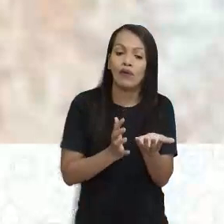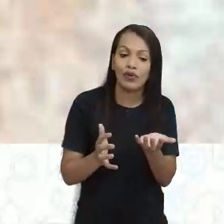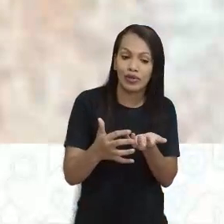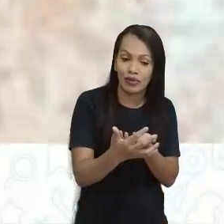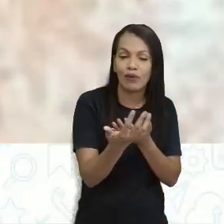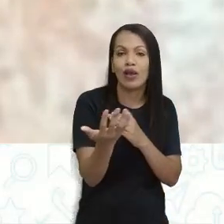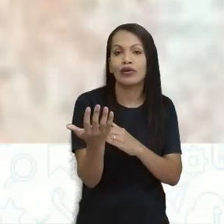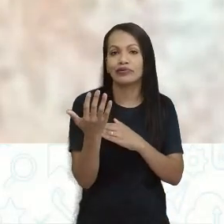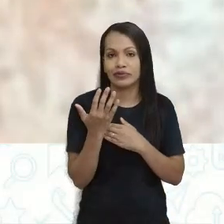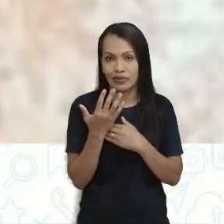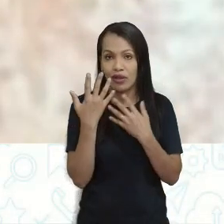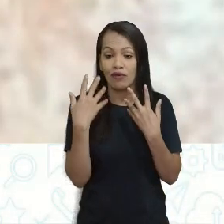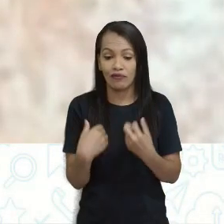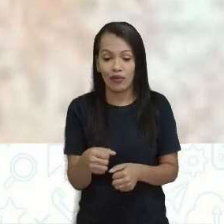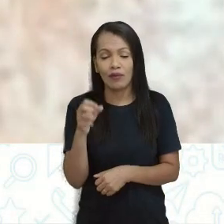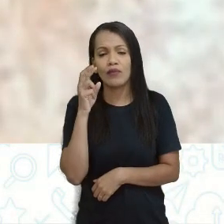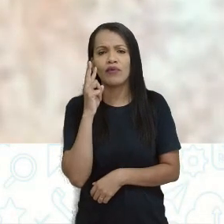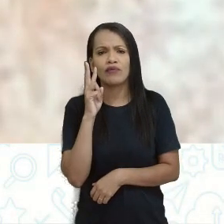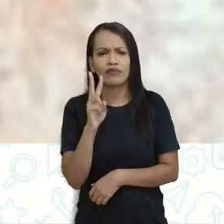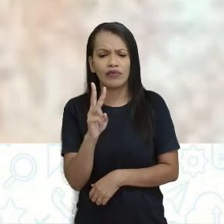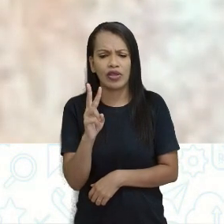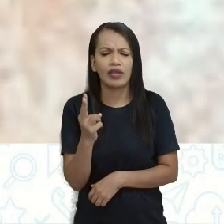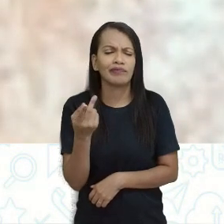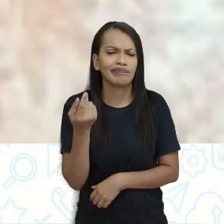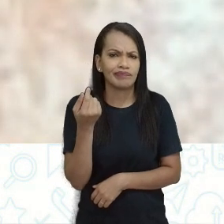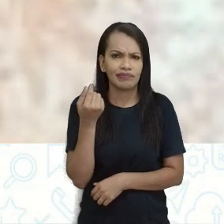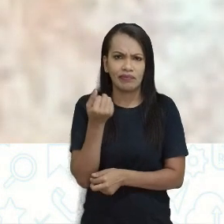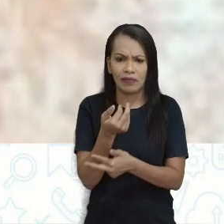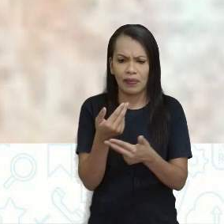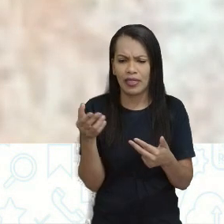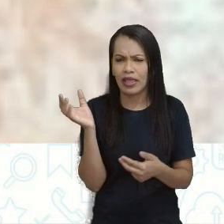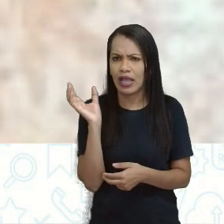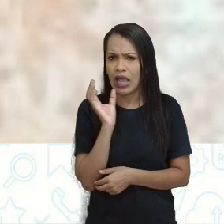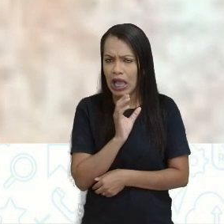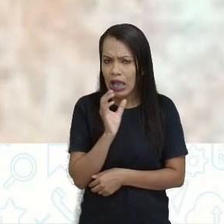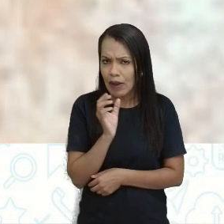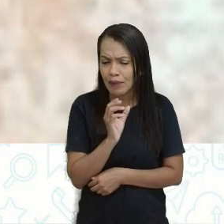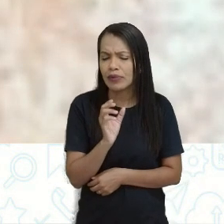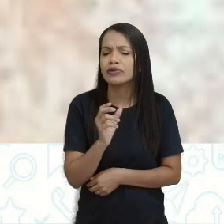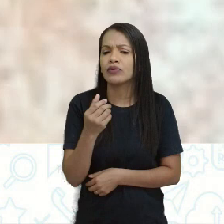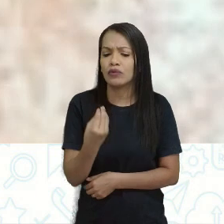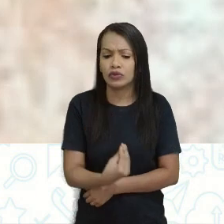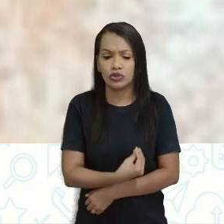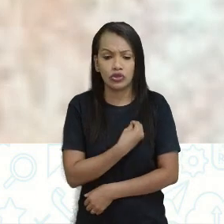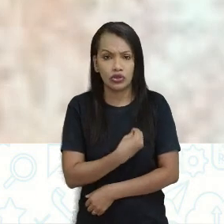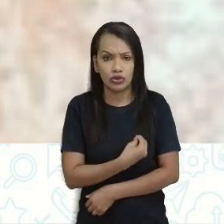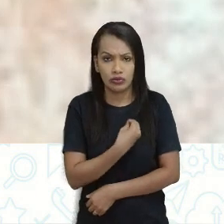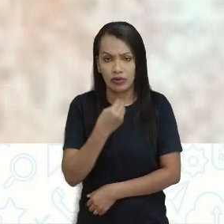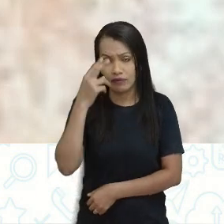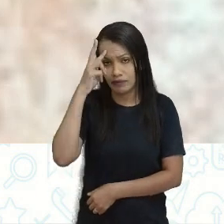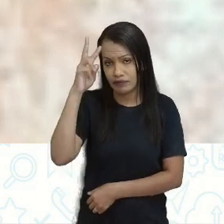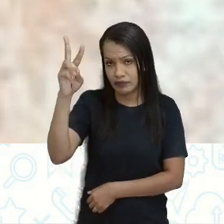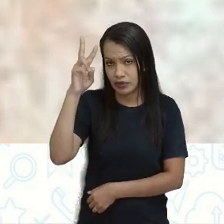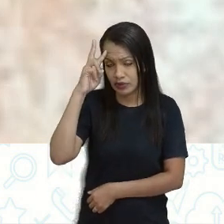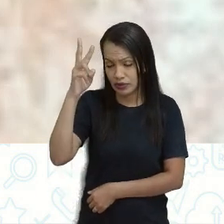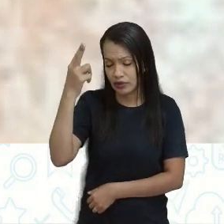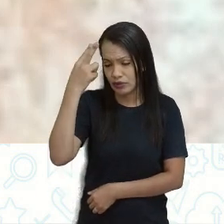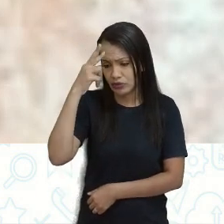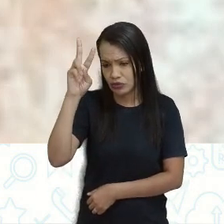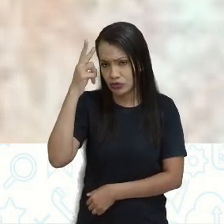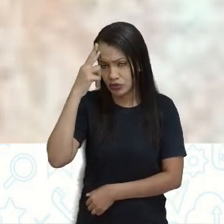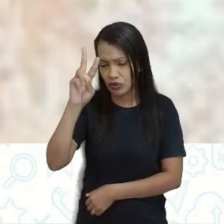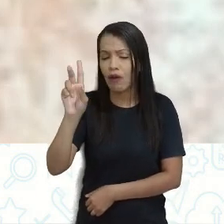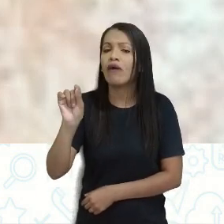a gente vai ver um breve histórico sobre o rio Capibaribe. O Capibaribe tem grande